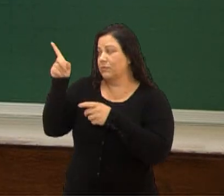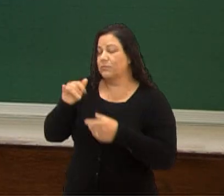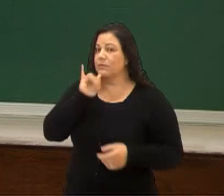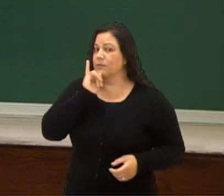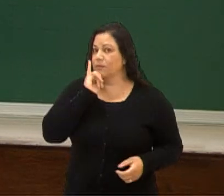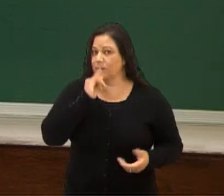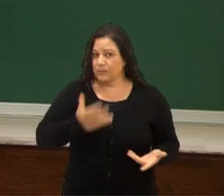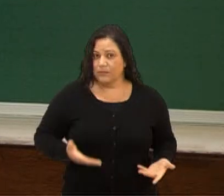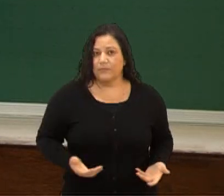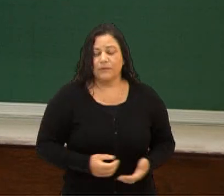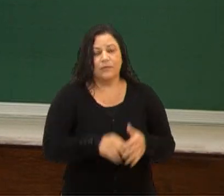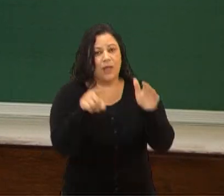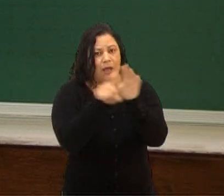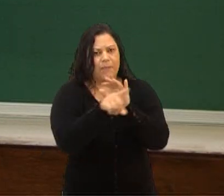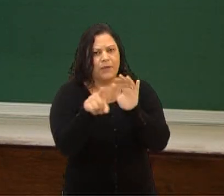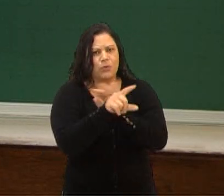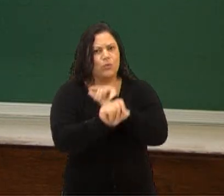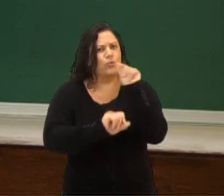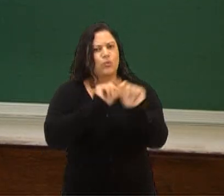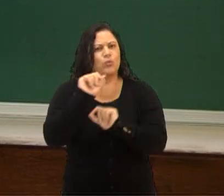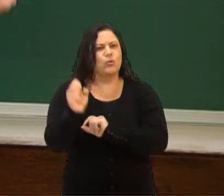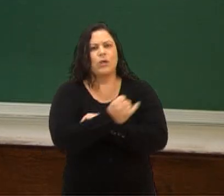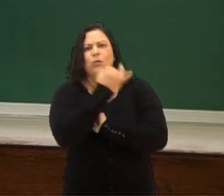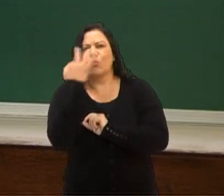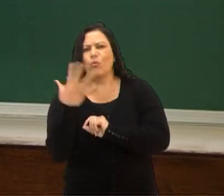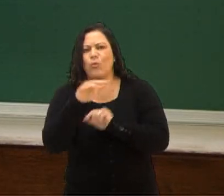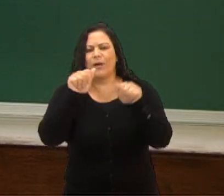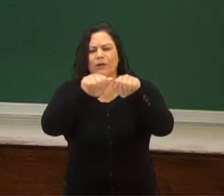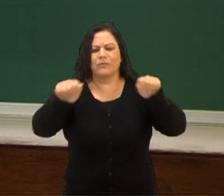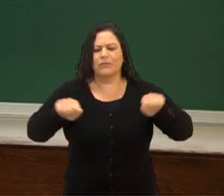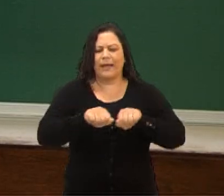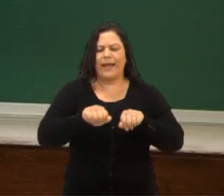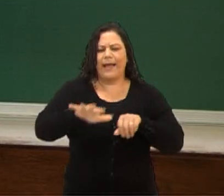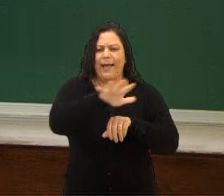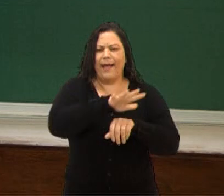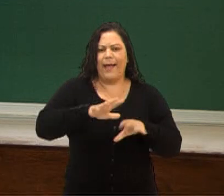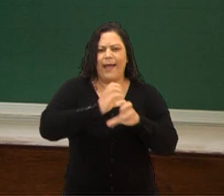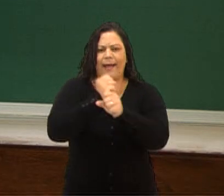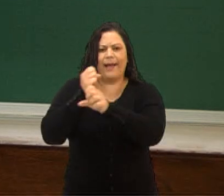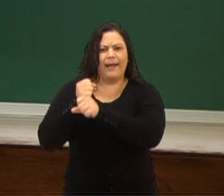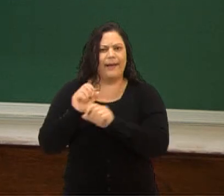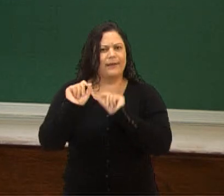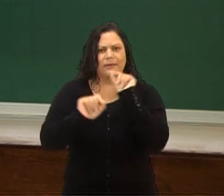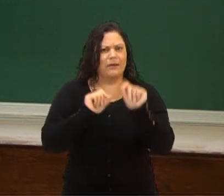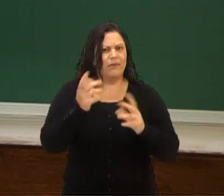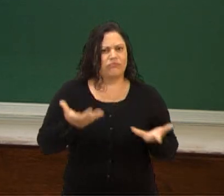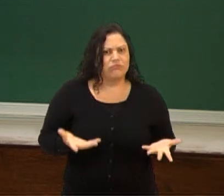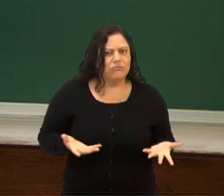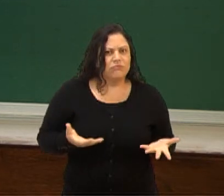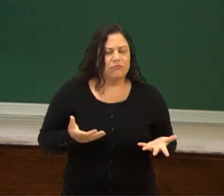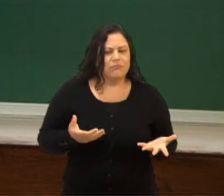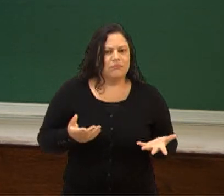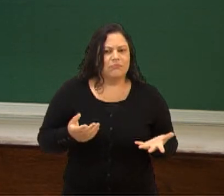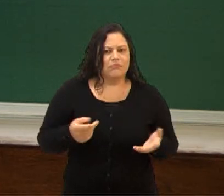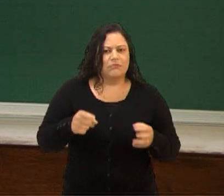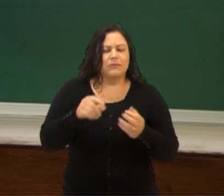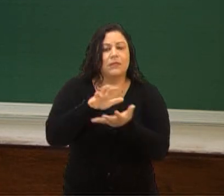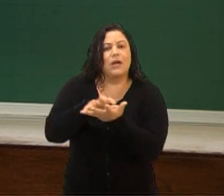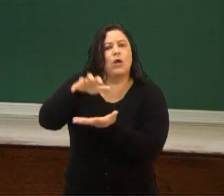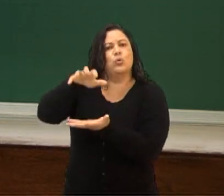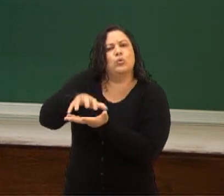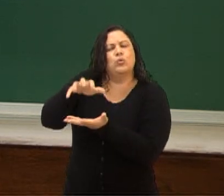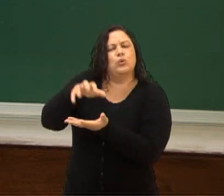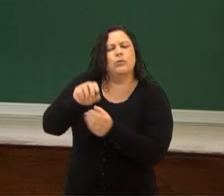A pergunta, ela não é quanto se ocupa de área. A pergunta é, qual é a forma geométrica representada